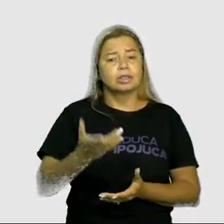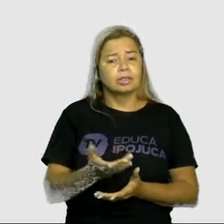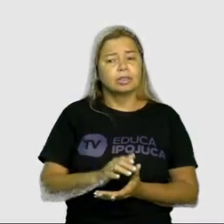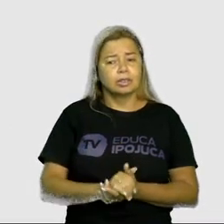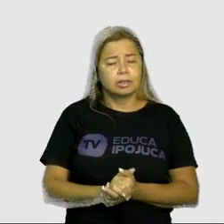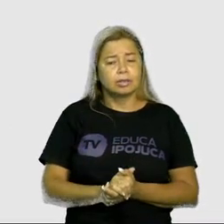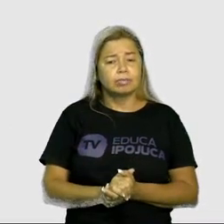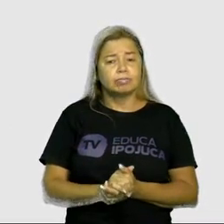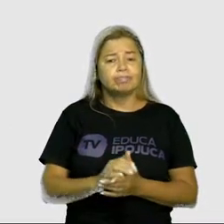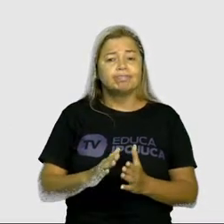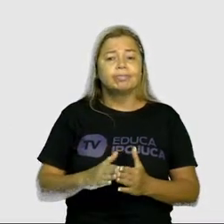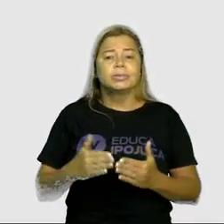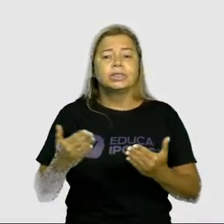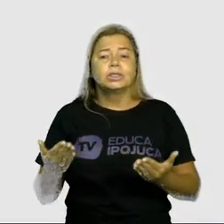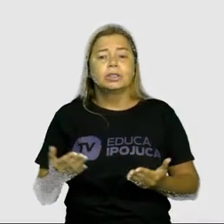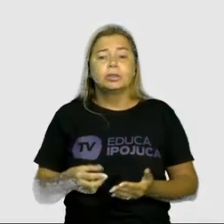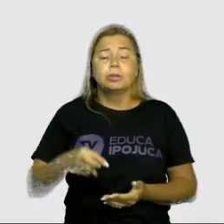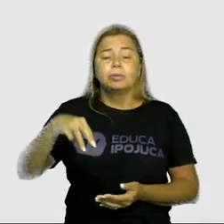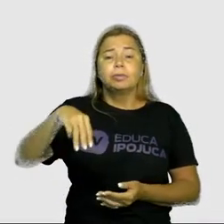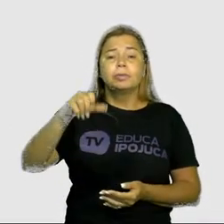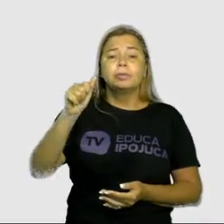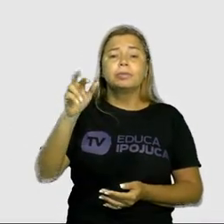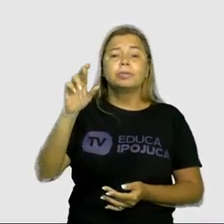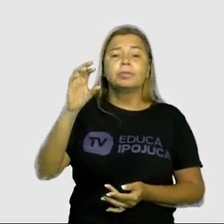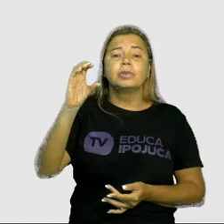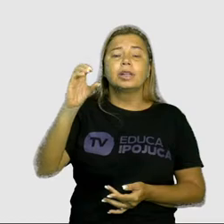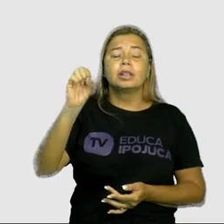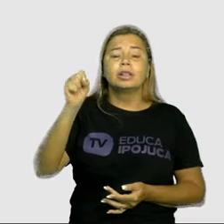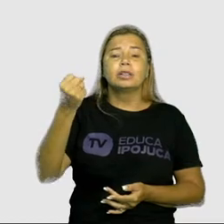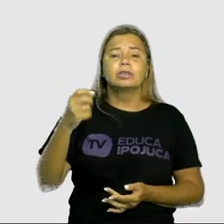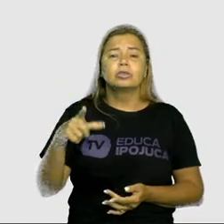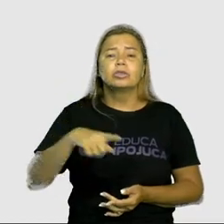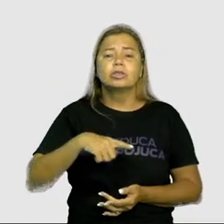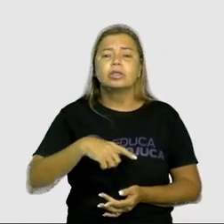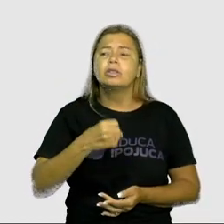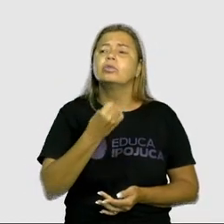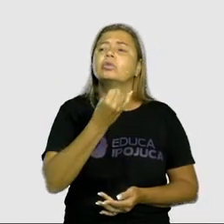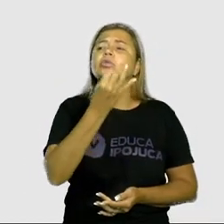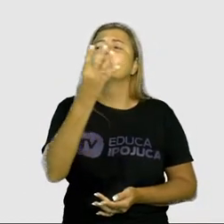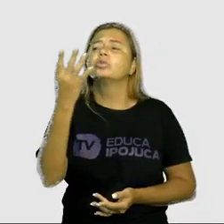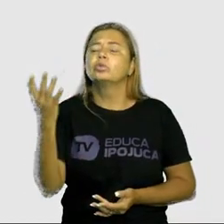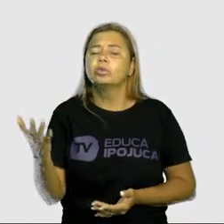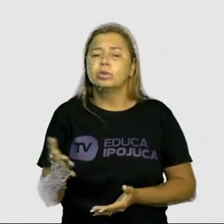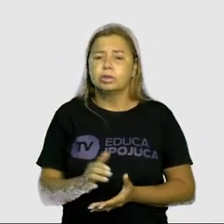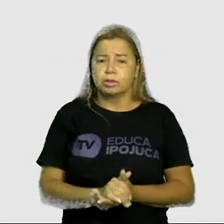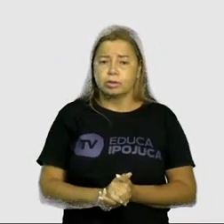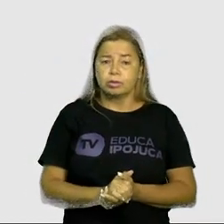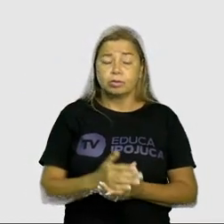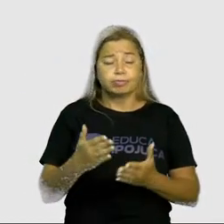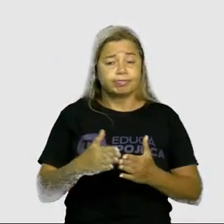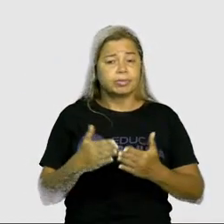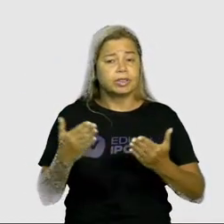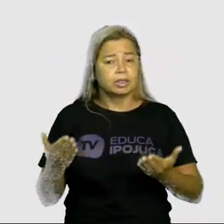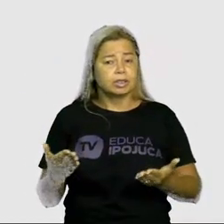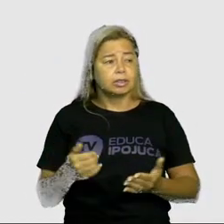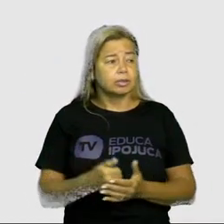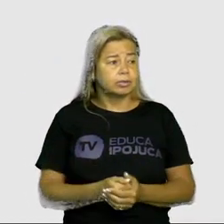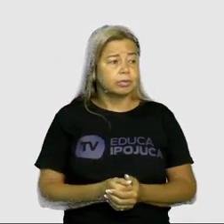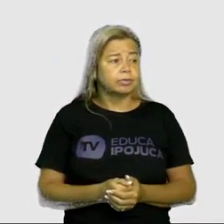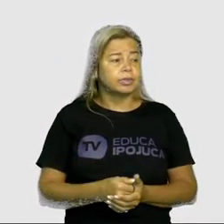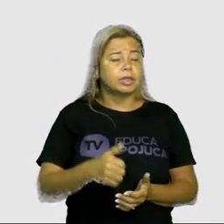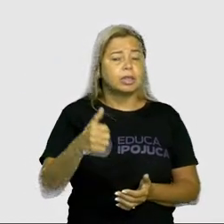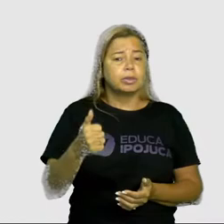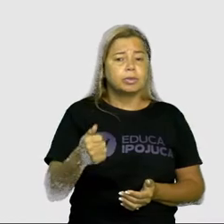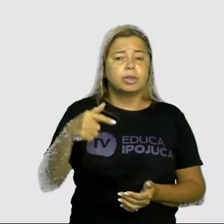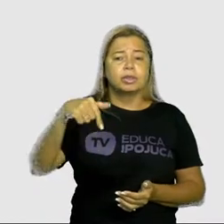saber quantos pontos o Marcos tem. Para eu descobrir, eu vou colocar aqui, ó, 1.972 menos